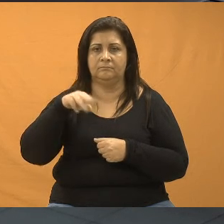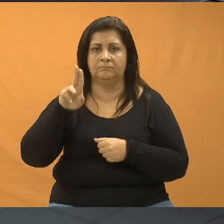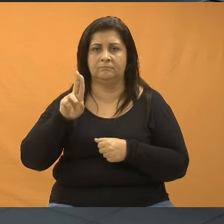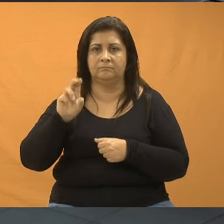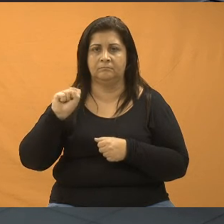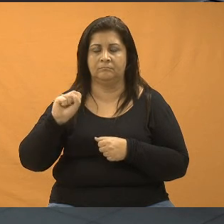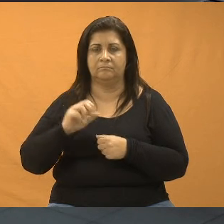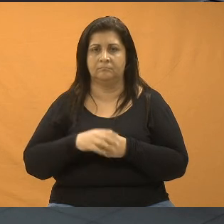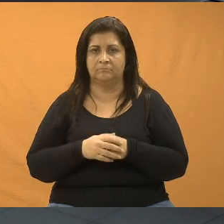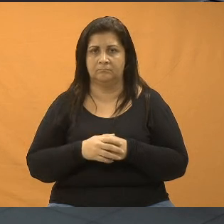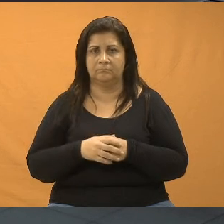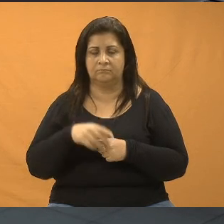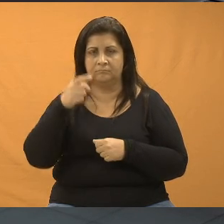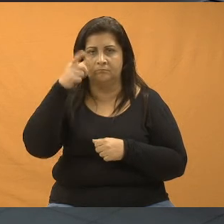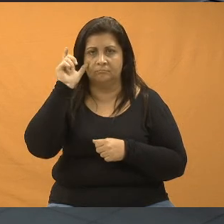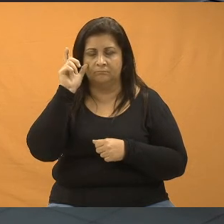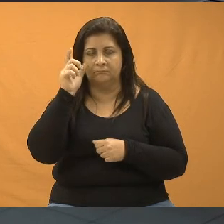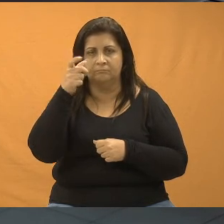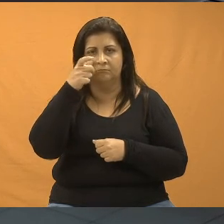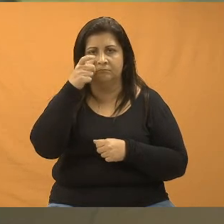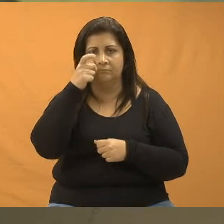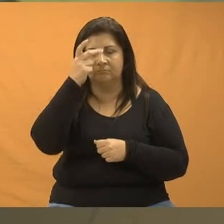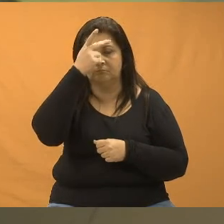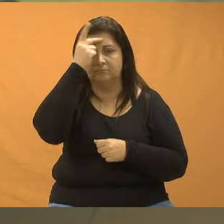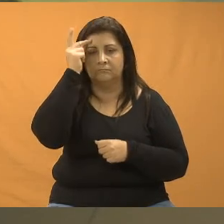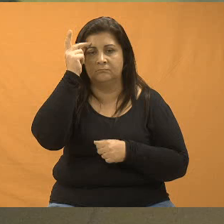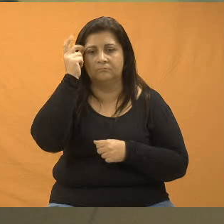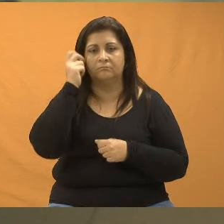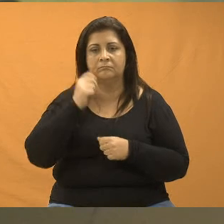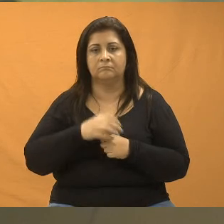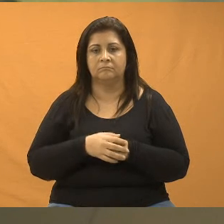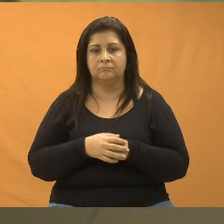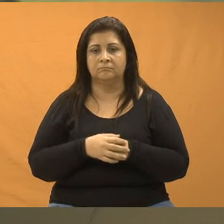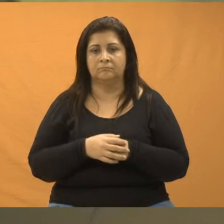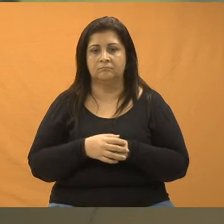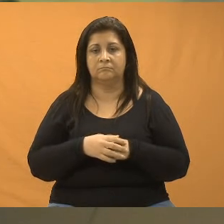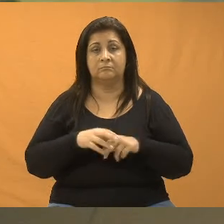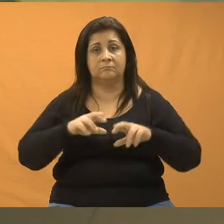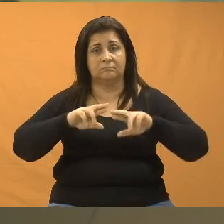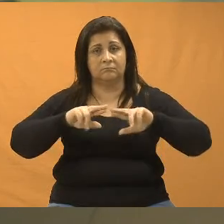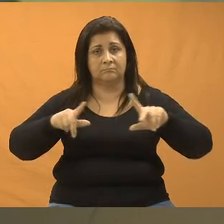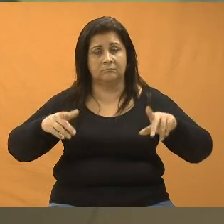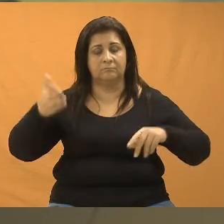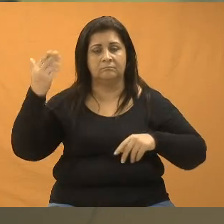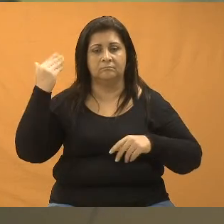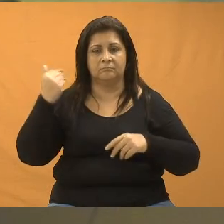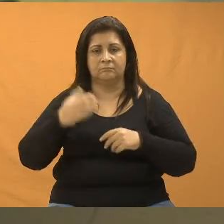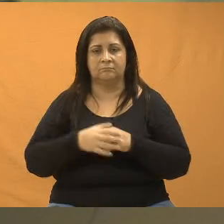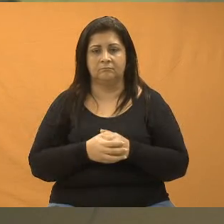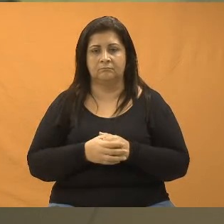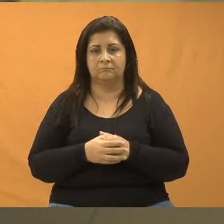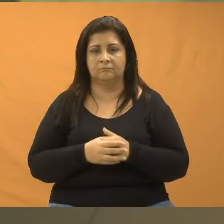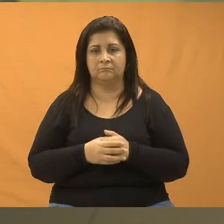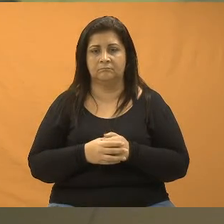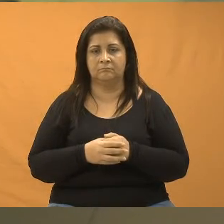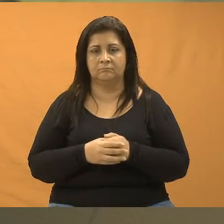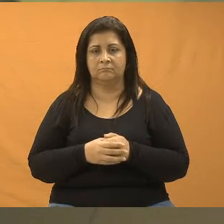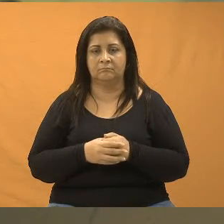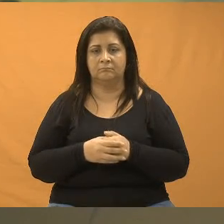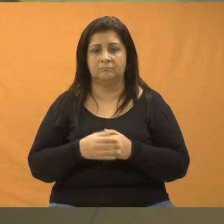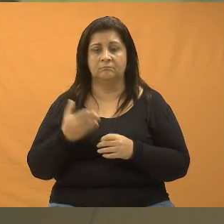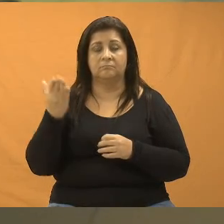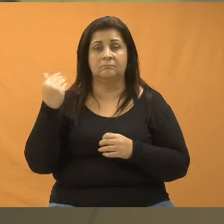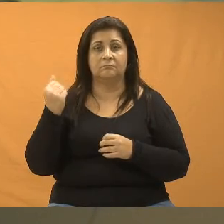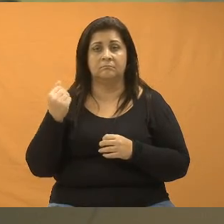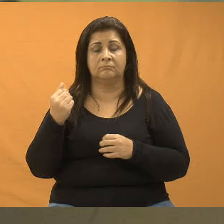gente ontem ouviu as pessoas, eu acho que ele está bem diferente do que era, né, Márcio? O Comos, antes,